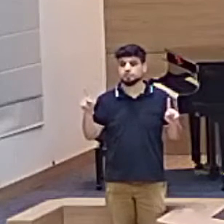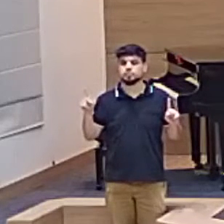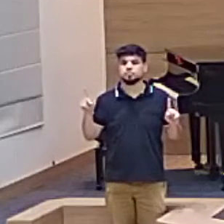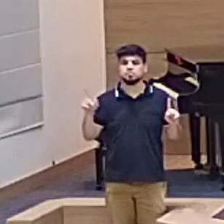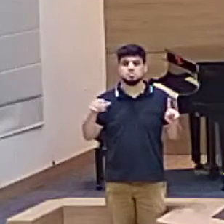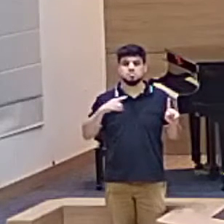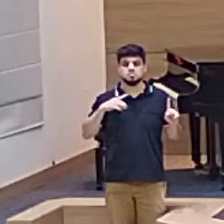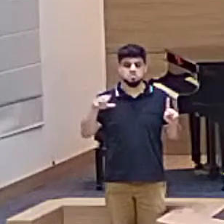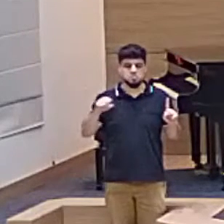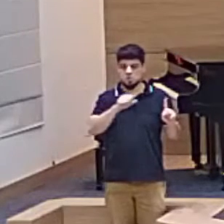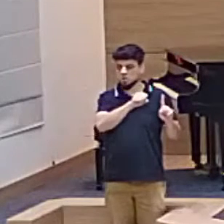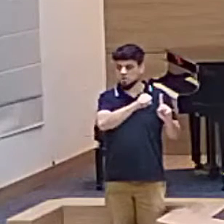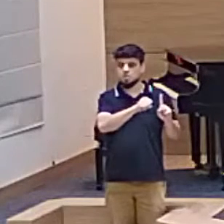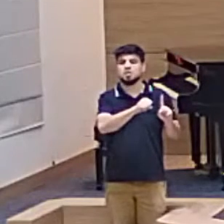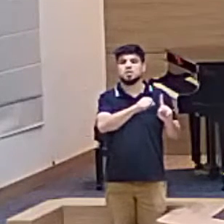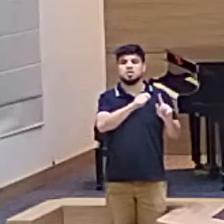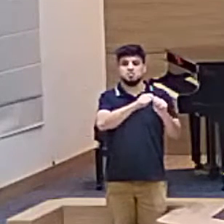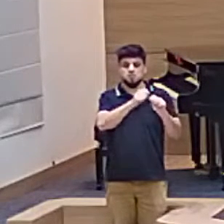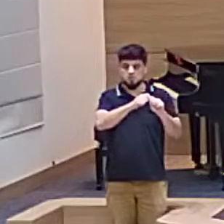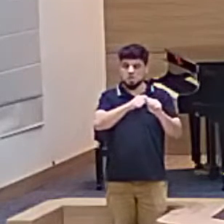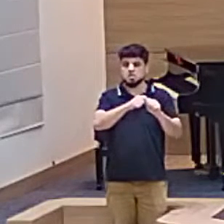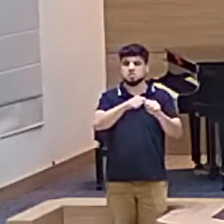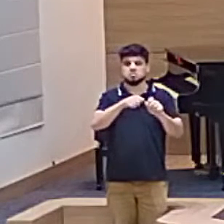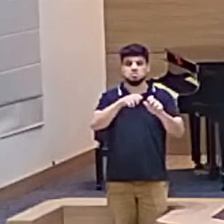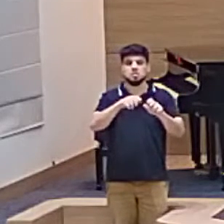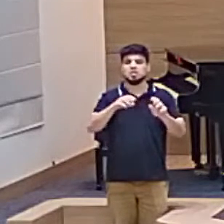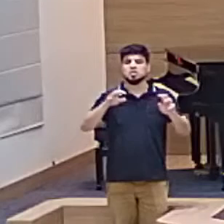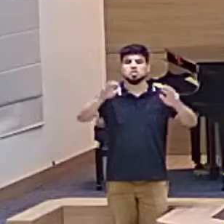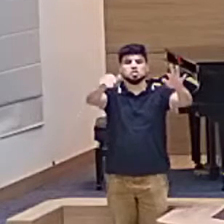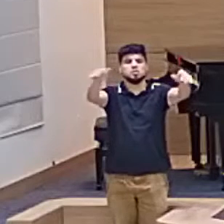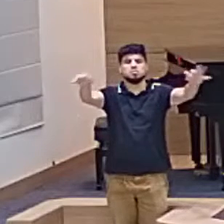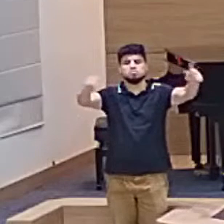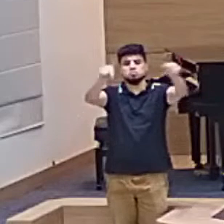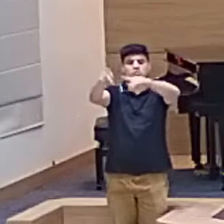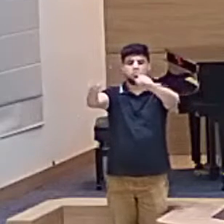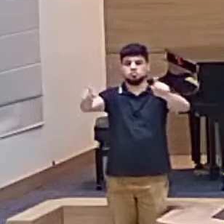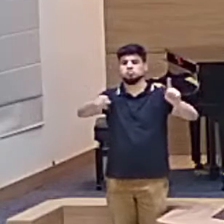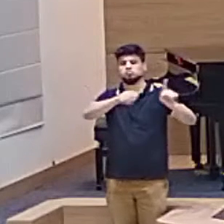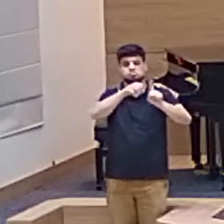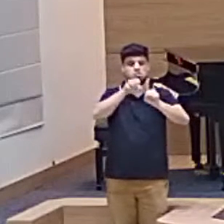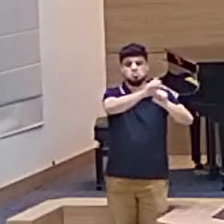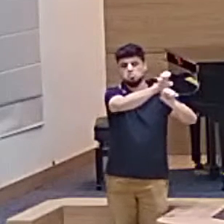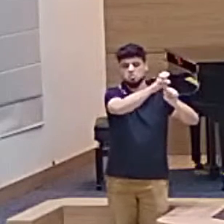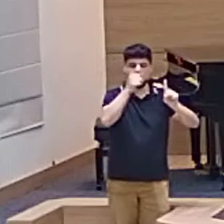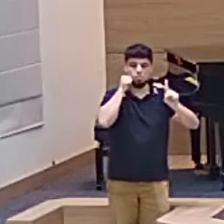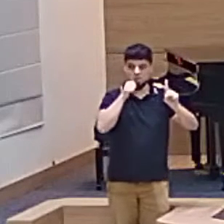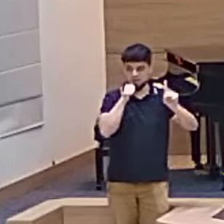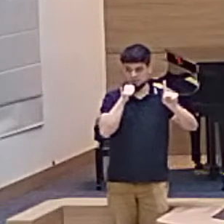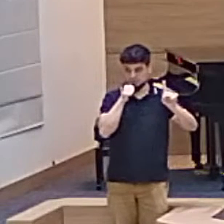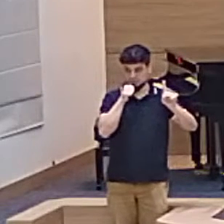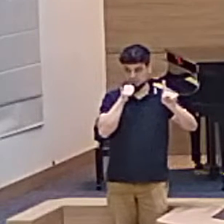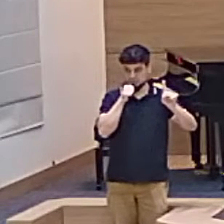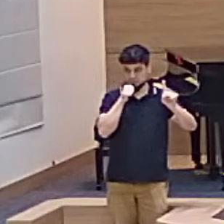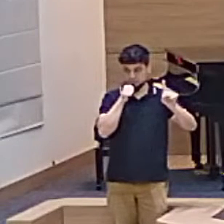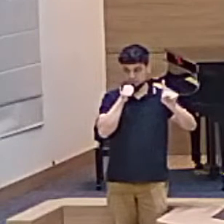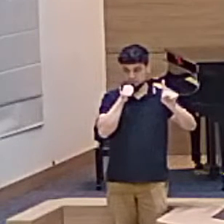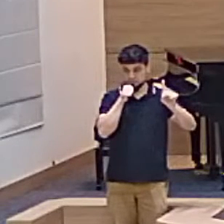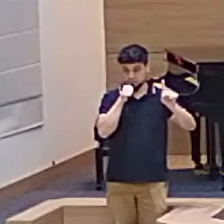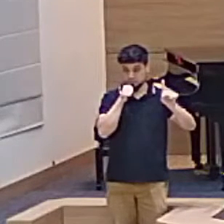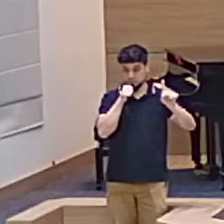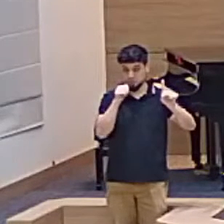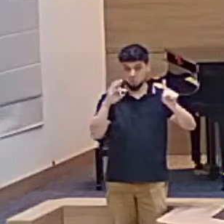com as mulheres do seu pai publicamente publicamente a um vexame